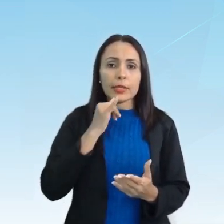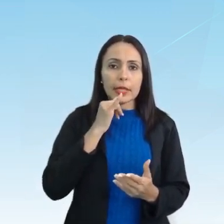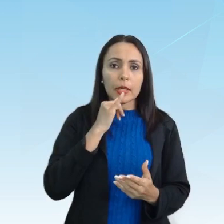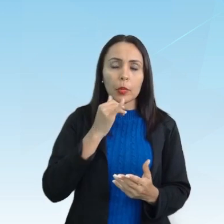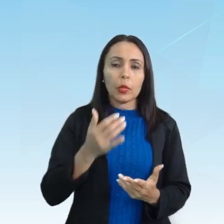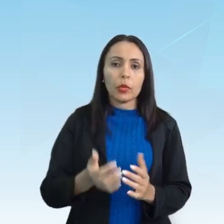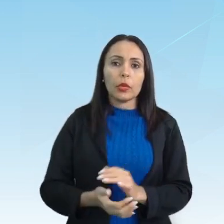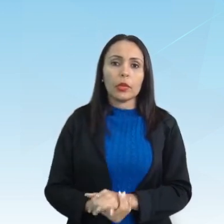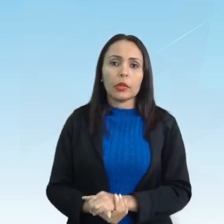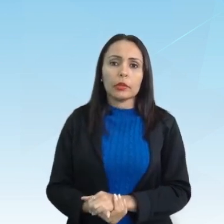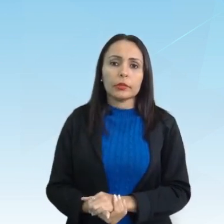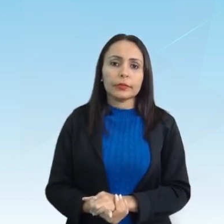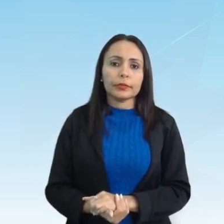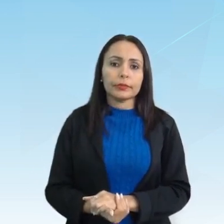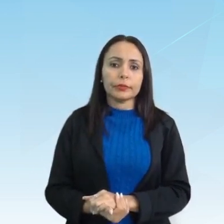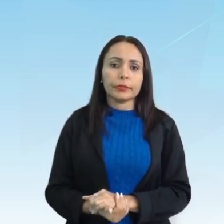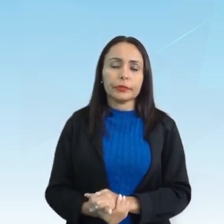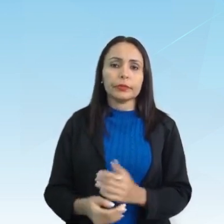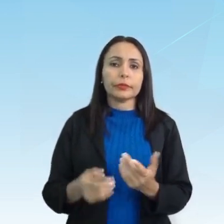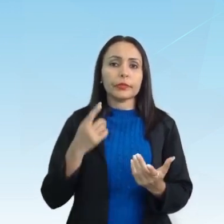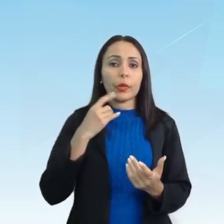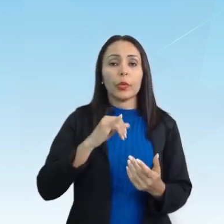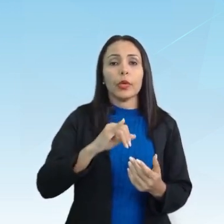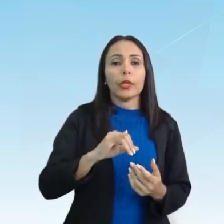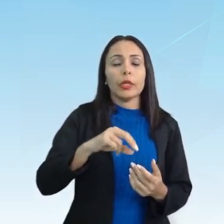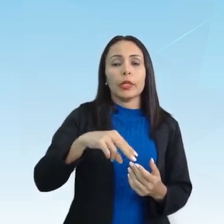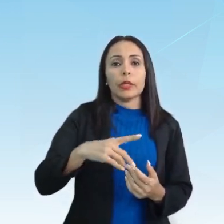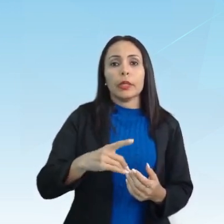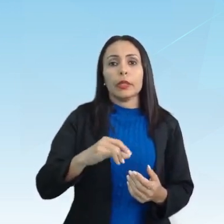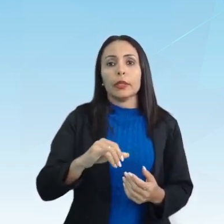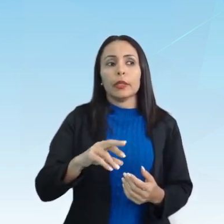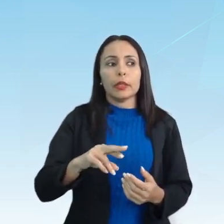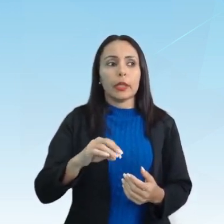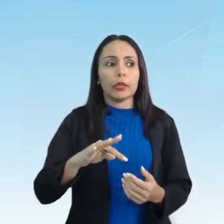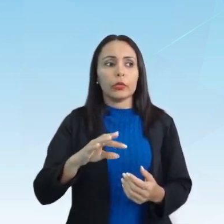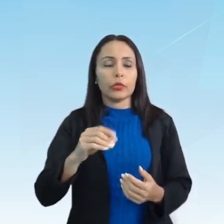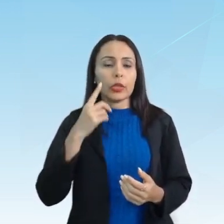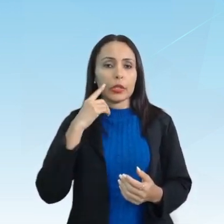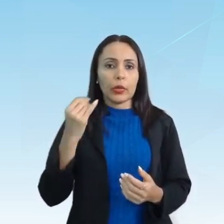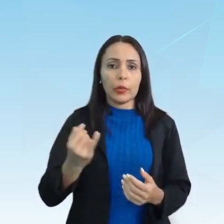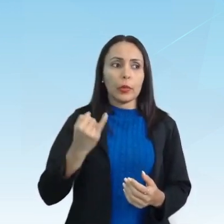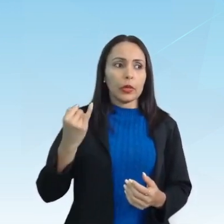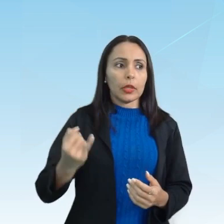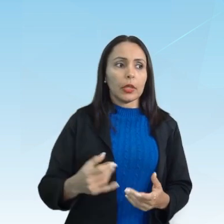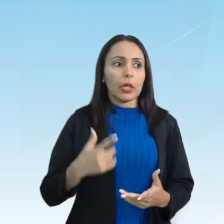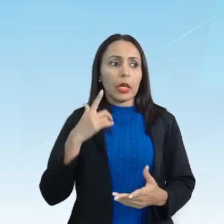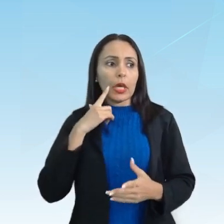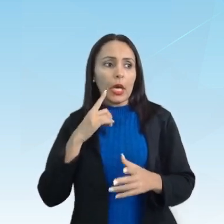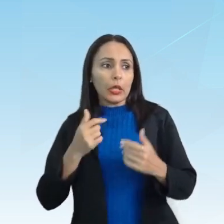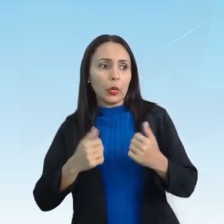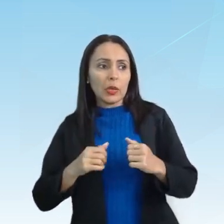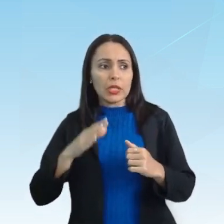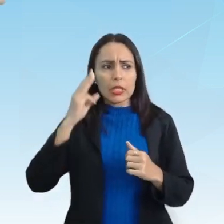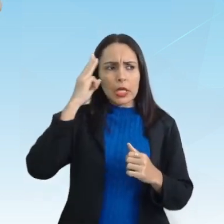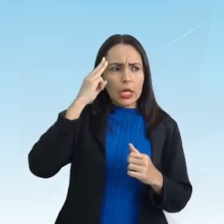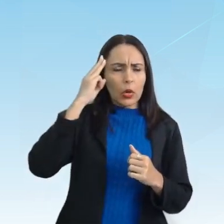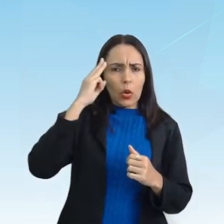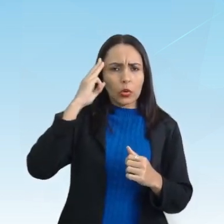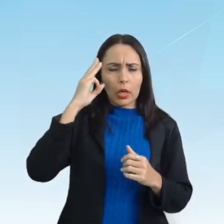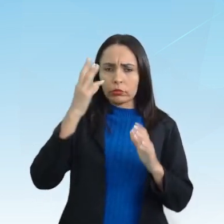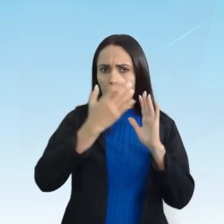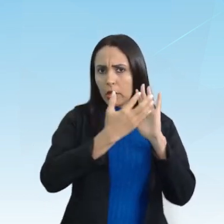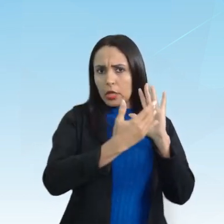citei agora, são verbos indiretos. Então, é importante lembrar, não precisa decorar